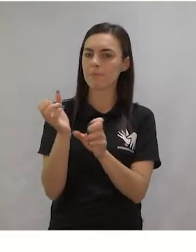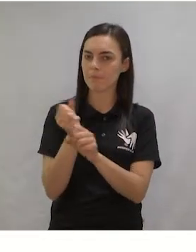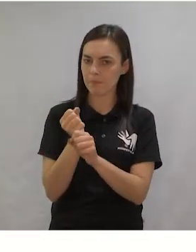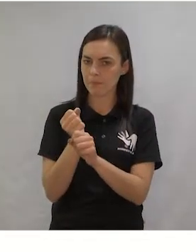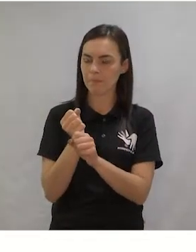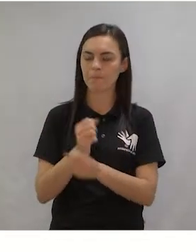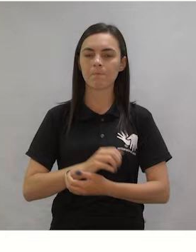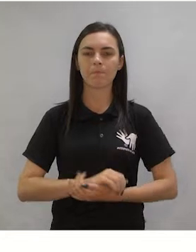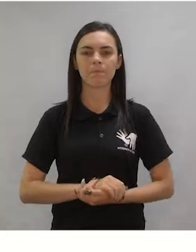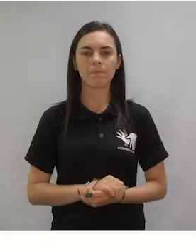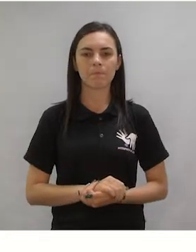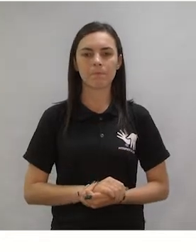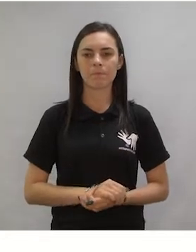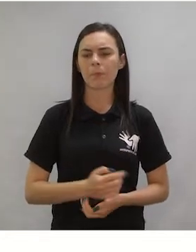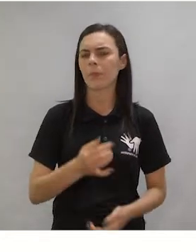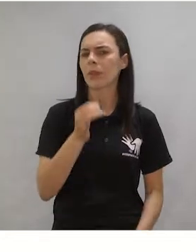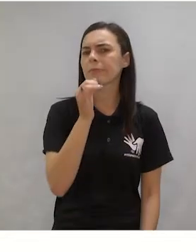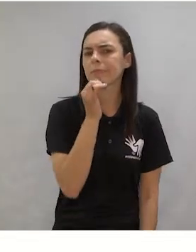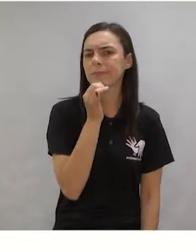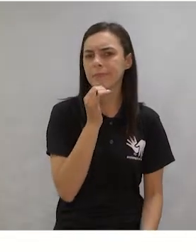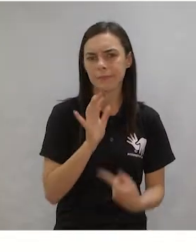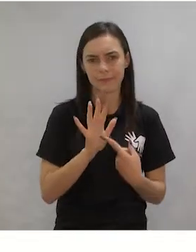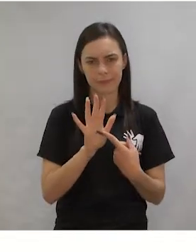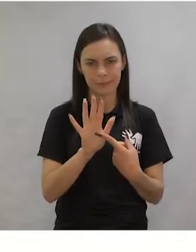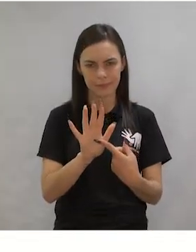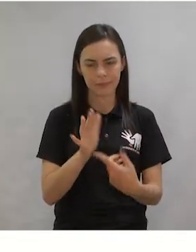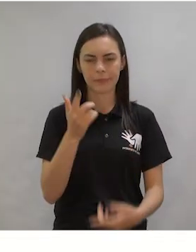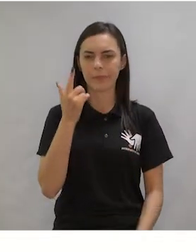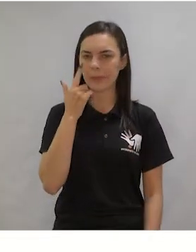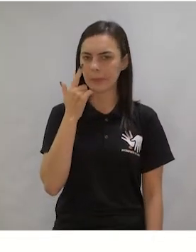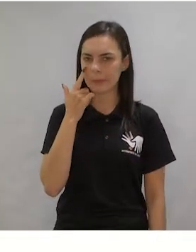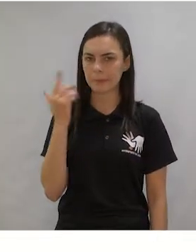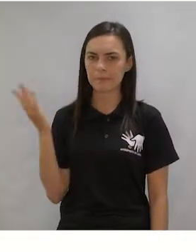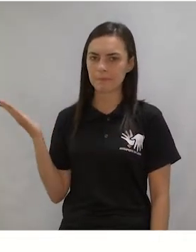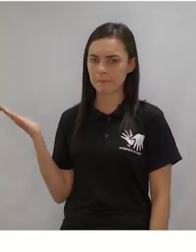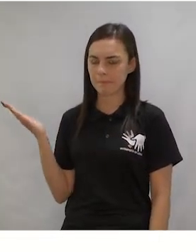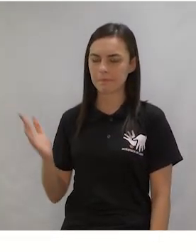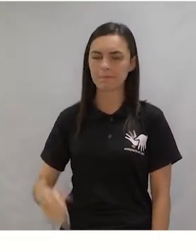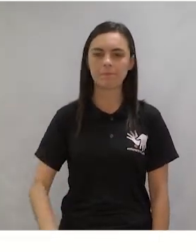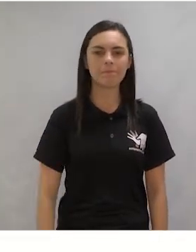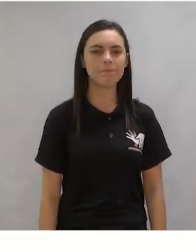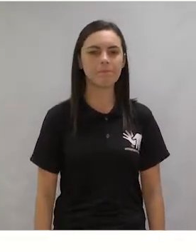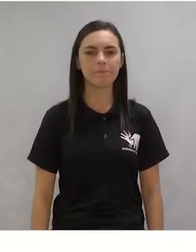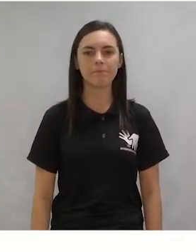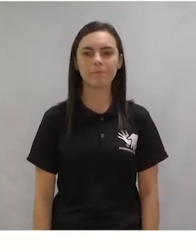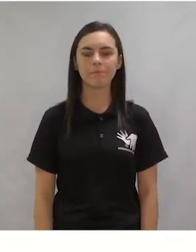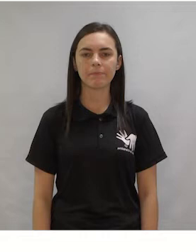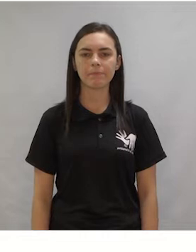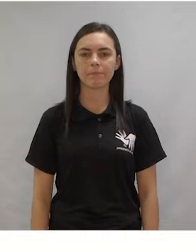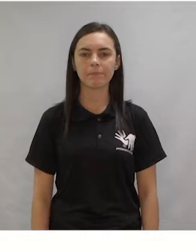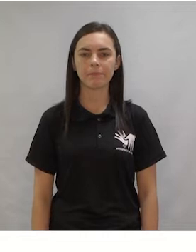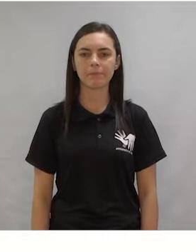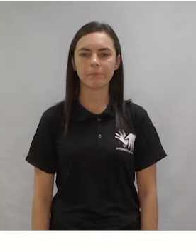expressão numérica. Vou dar um exemplo para vocês. Acompanhem lá.